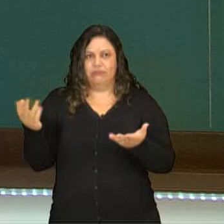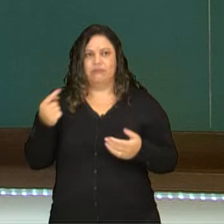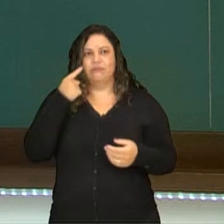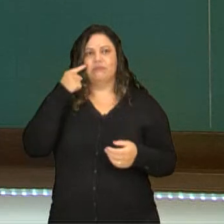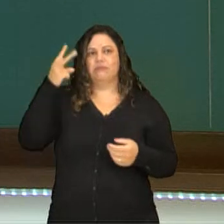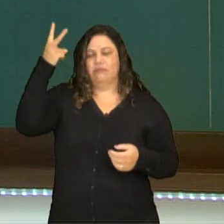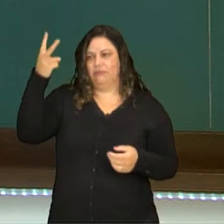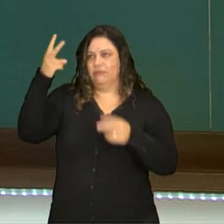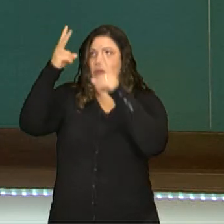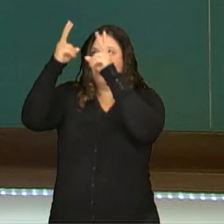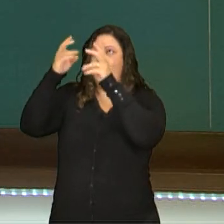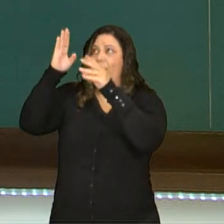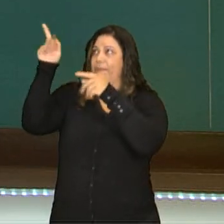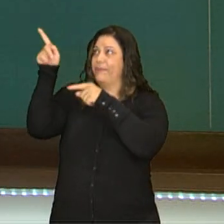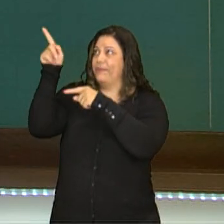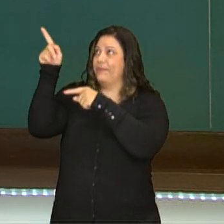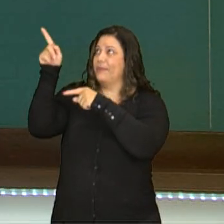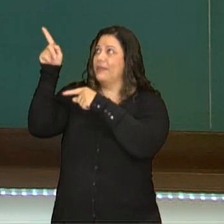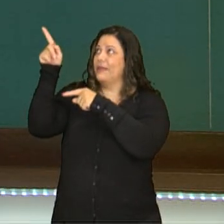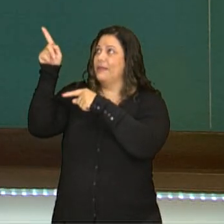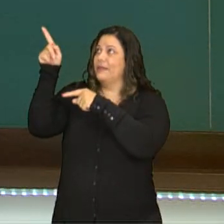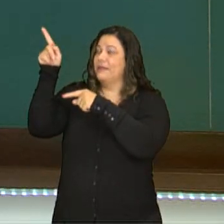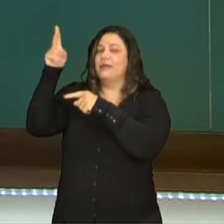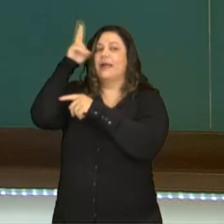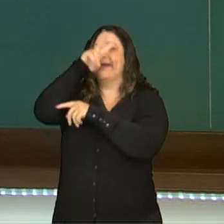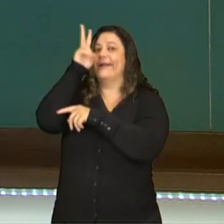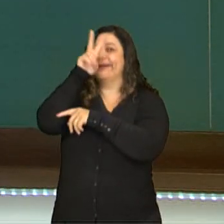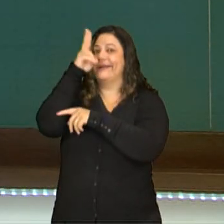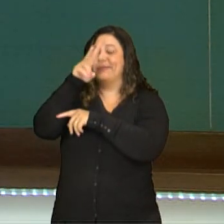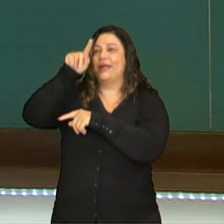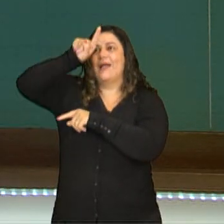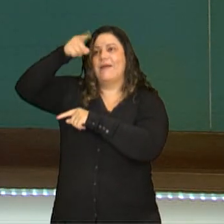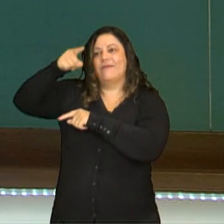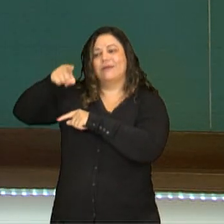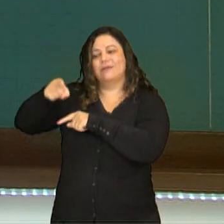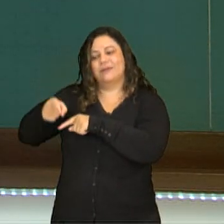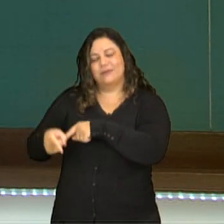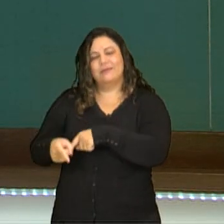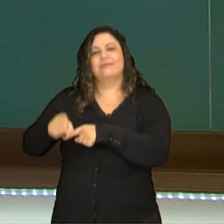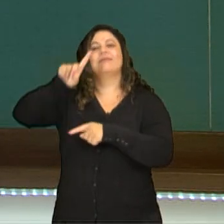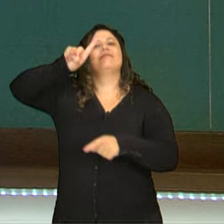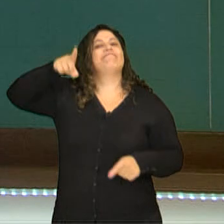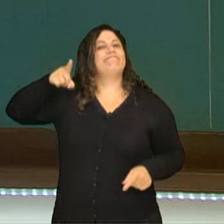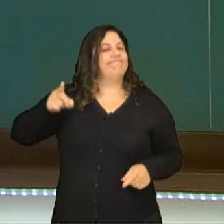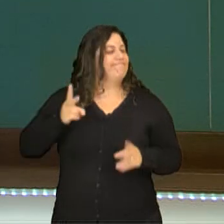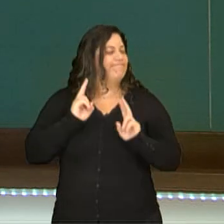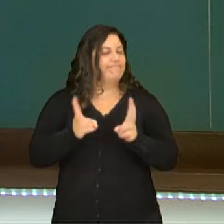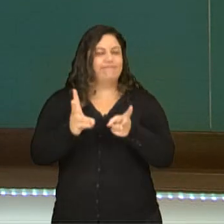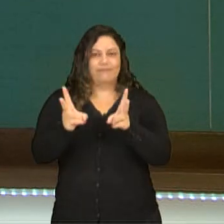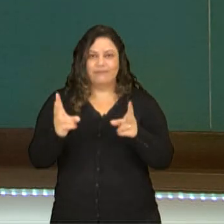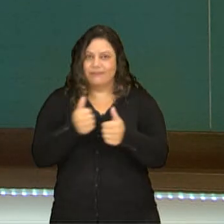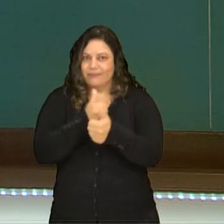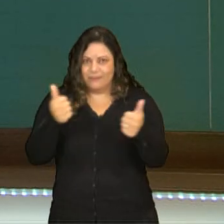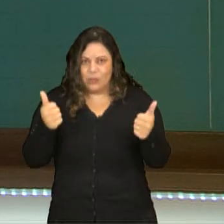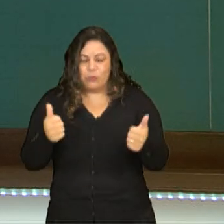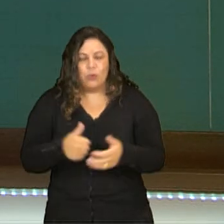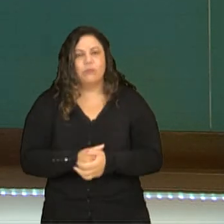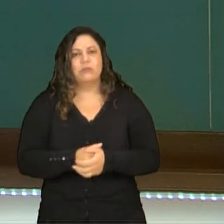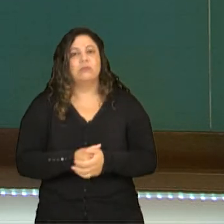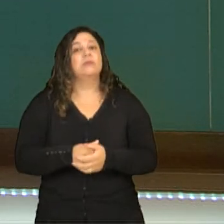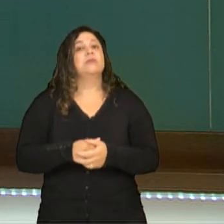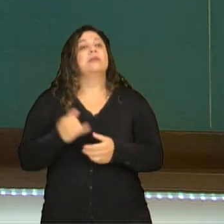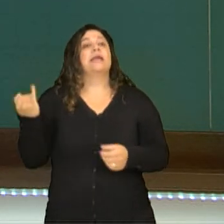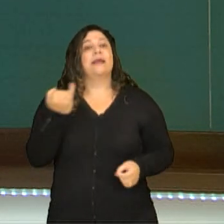aqui, ó. Armei a continha aqui para você lembrar. Vírgula embaixo de vírgula, tá bom? Por isso que é importante saber